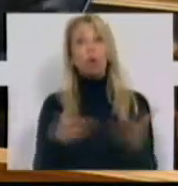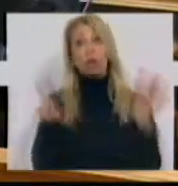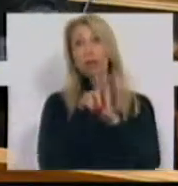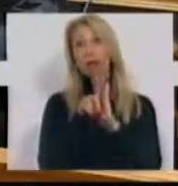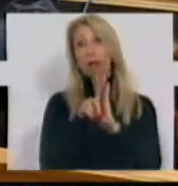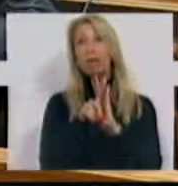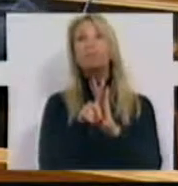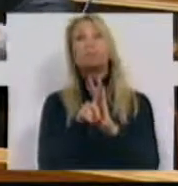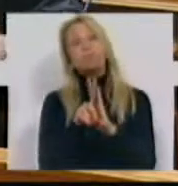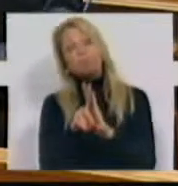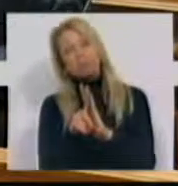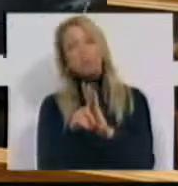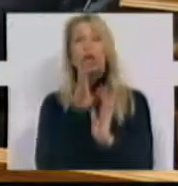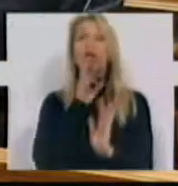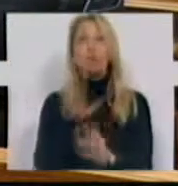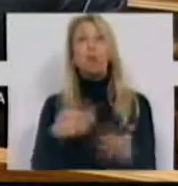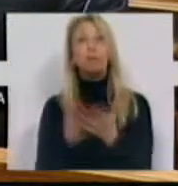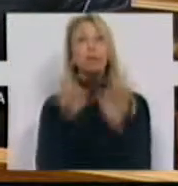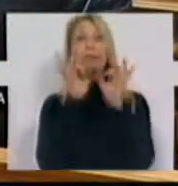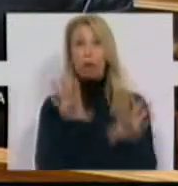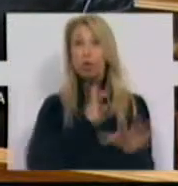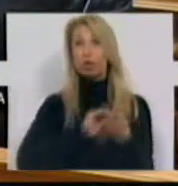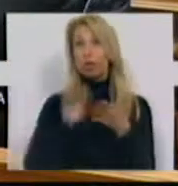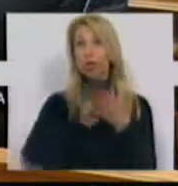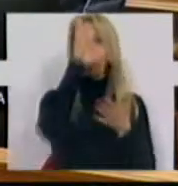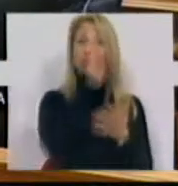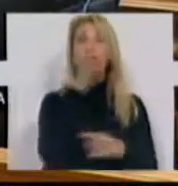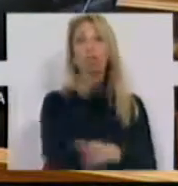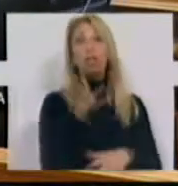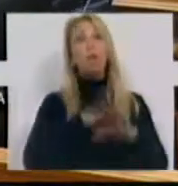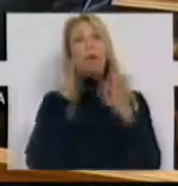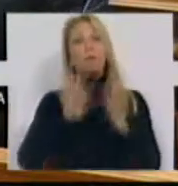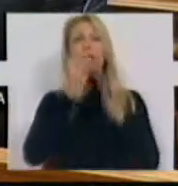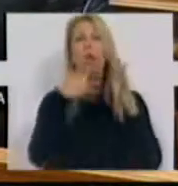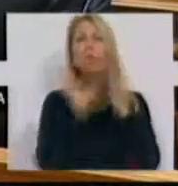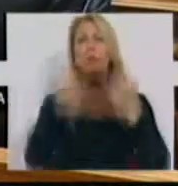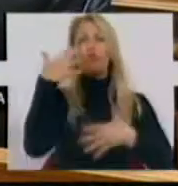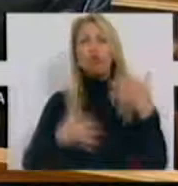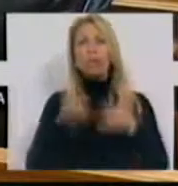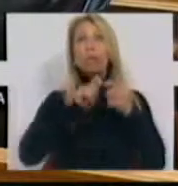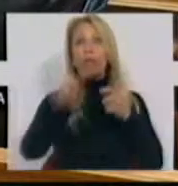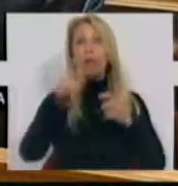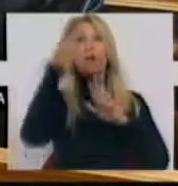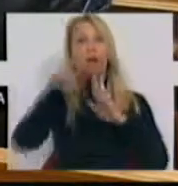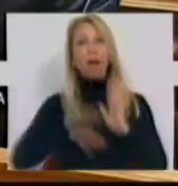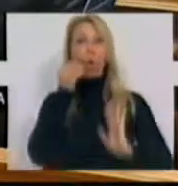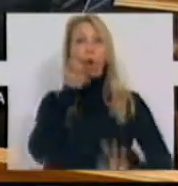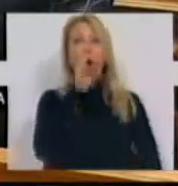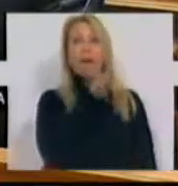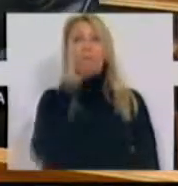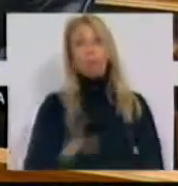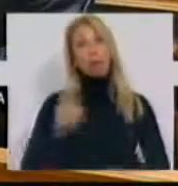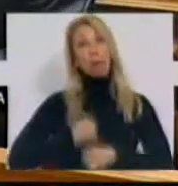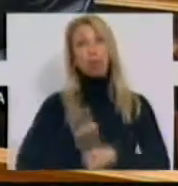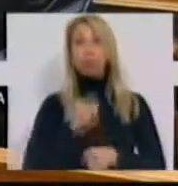lei, que vem, no fundo, responder, como disse o Sr. Secretário de Estado, à necessidade do enquadramento jurídico e da definição das regras do exercício desta atividade